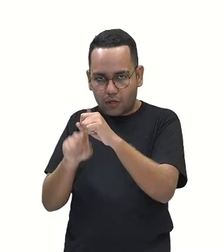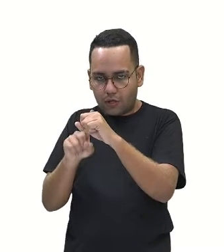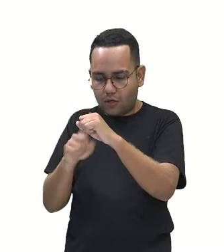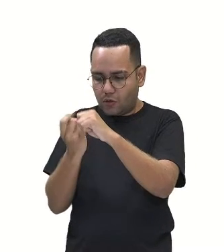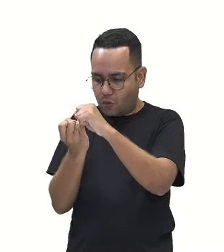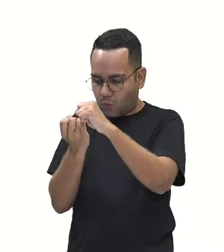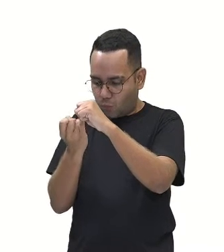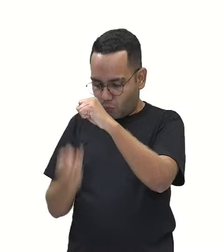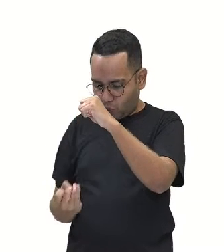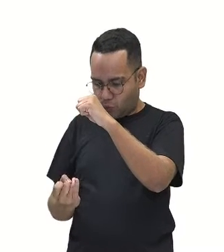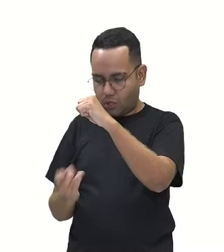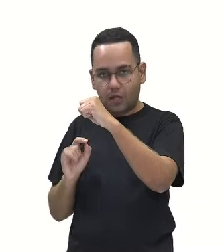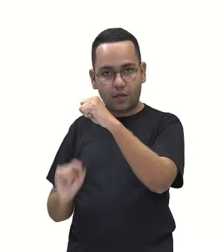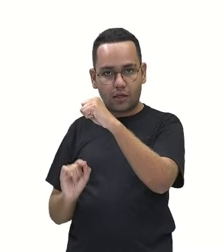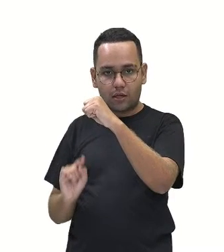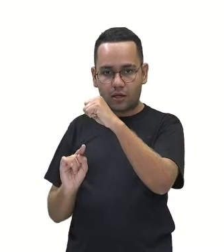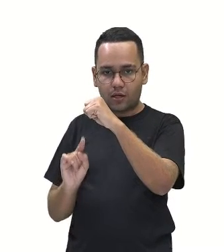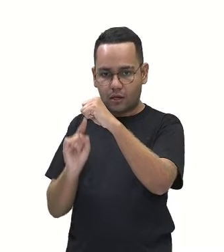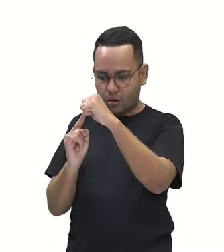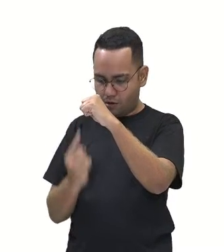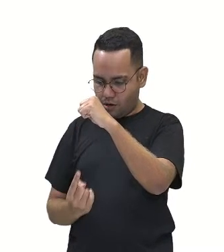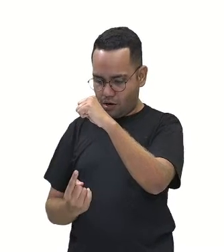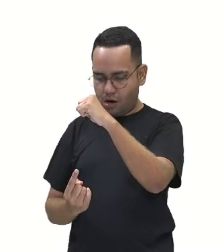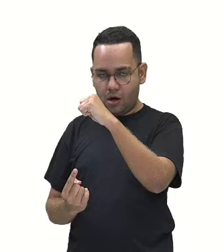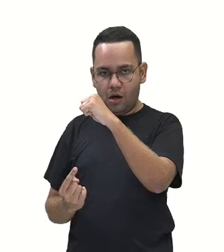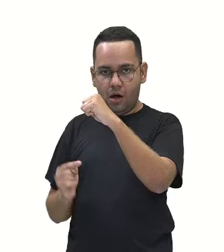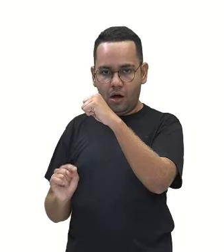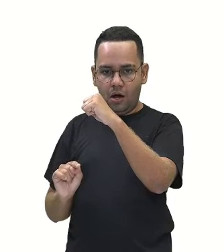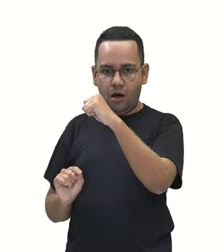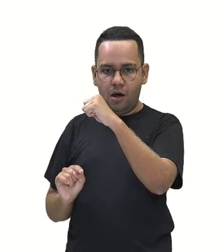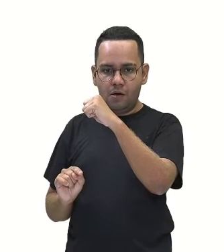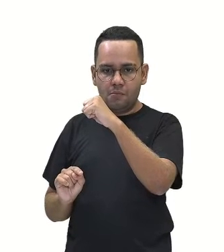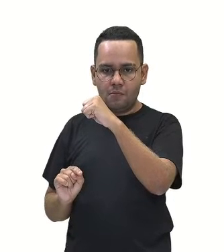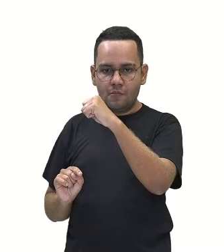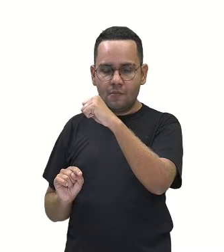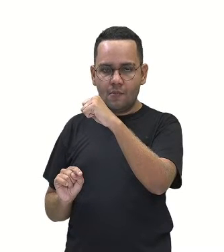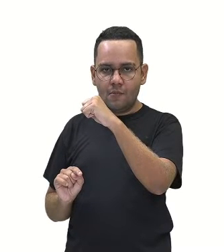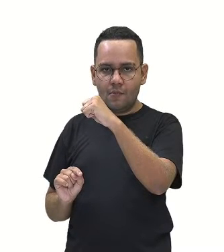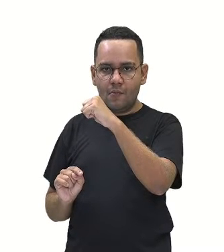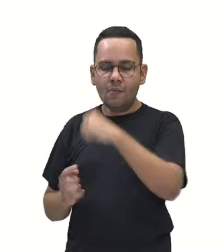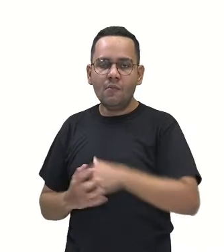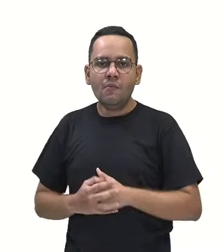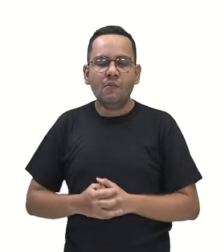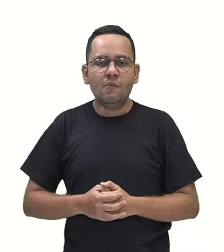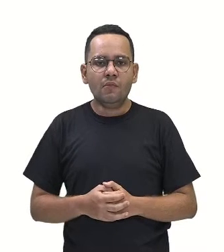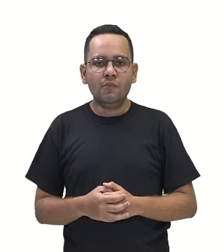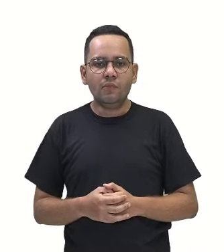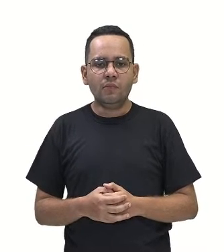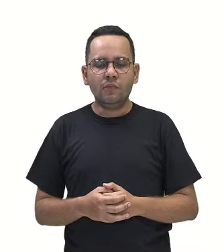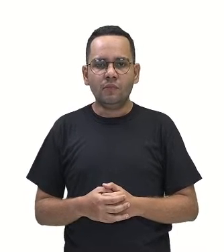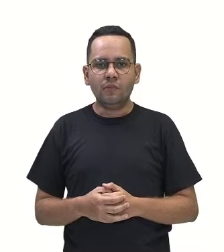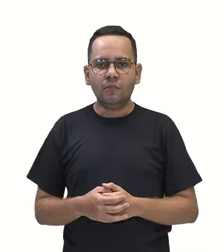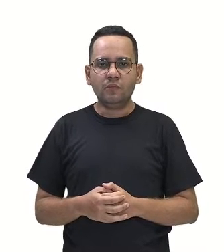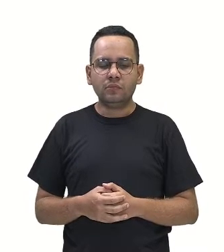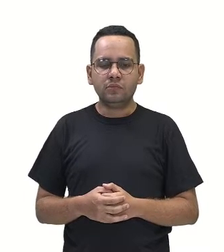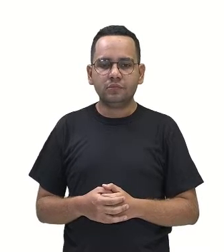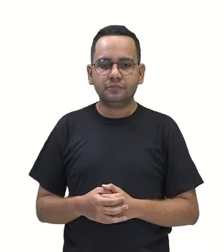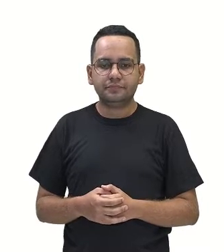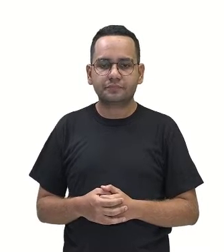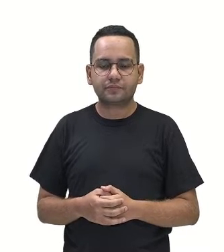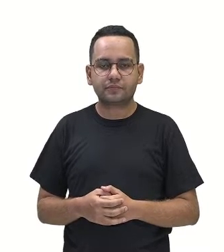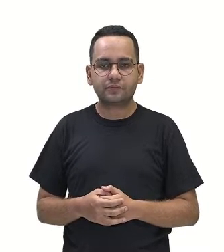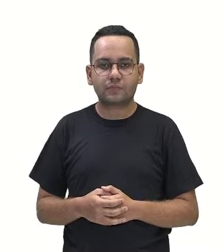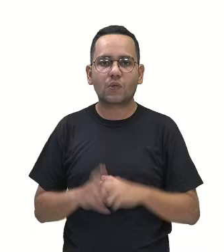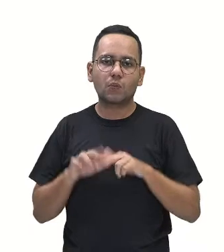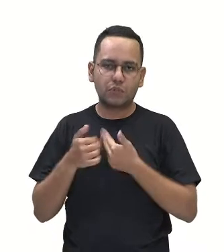aqui, ó, para o ponto médio do lado desse polígono. Tá ok? Esse segmento de